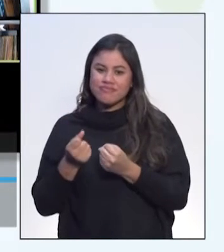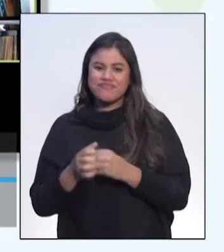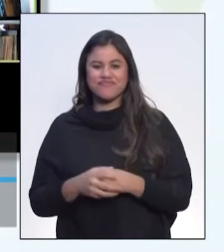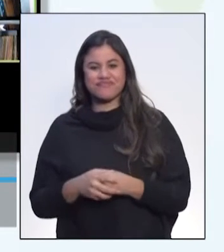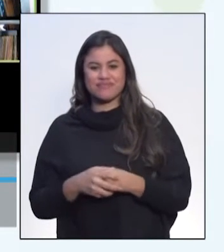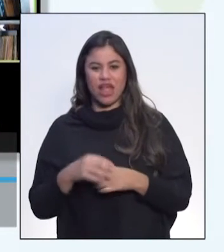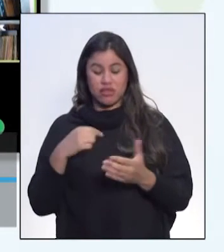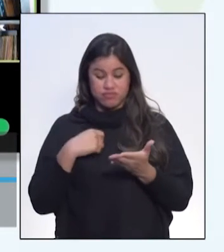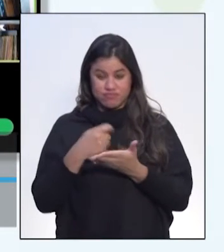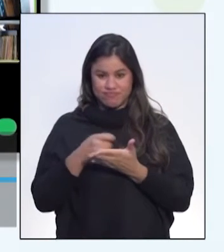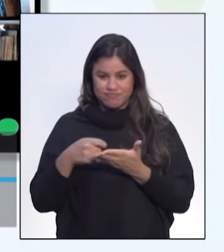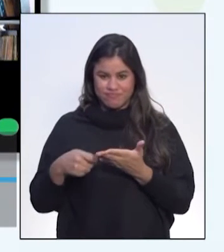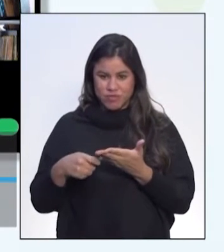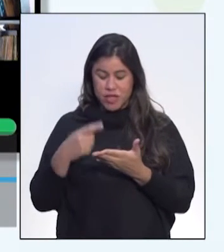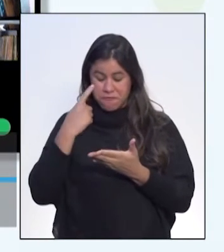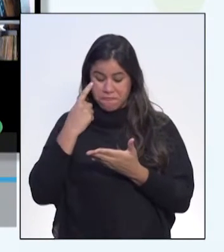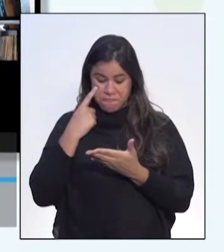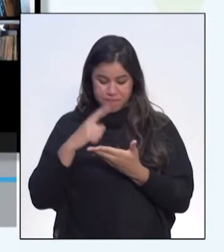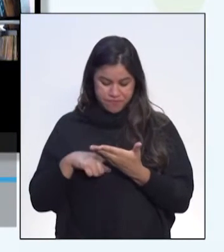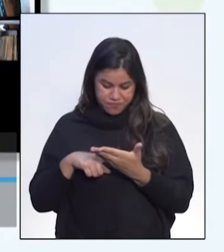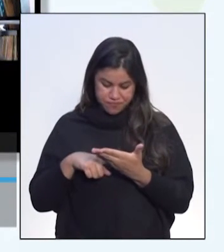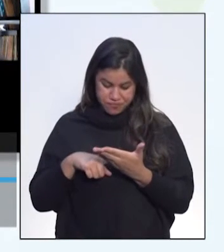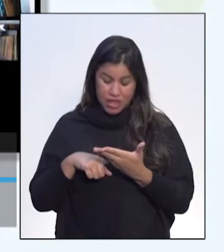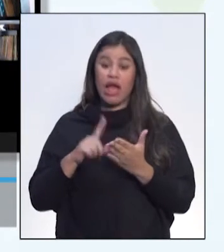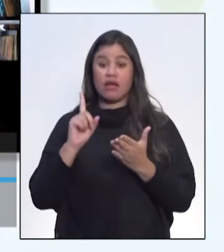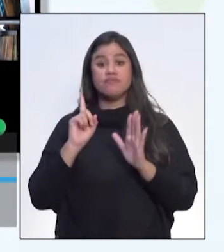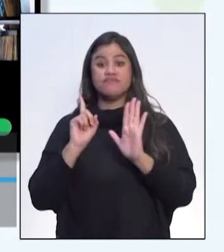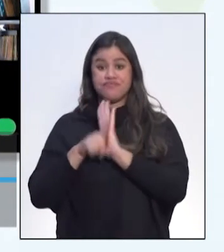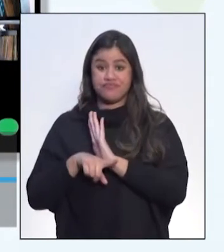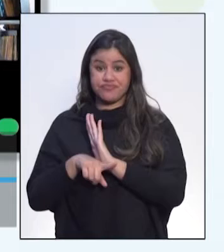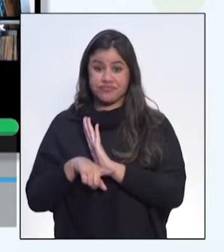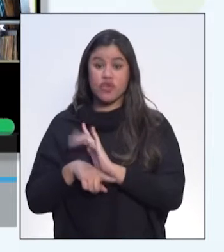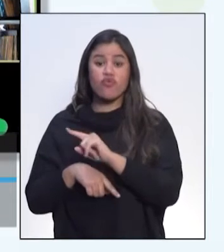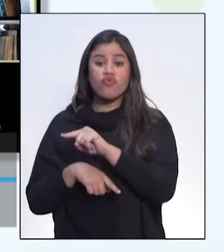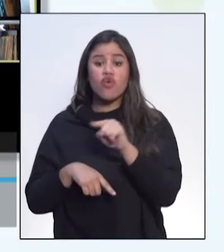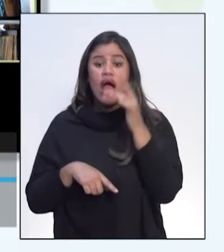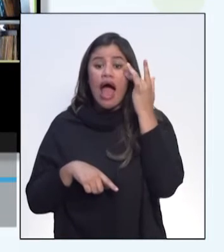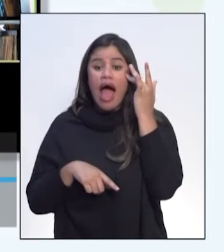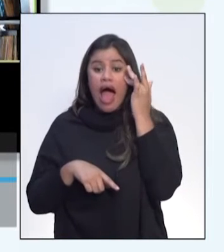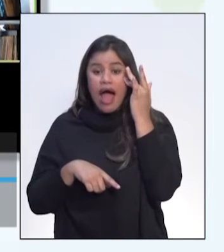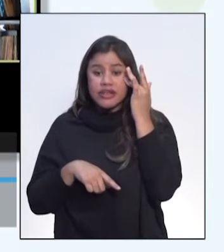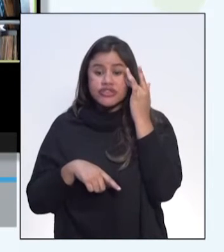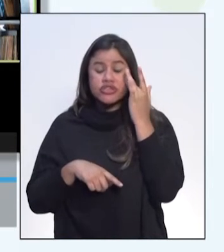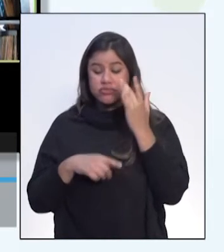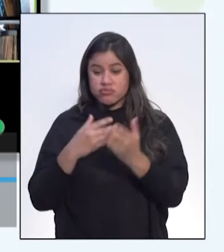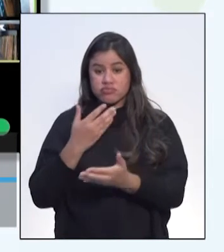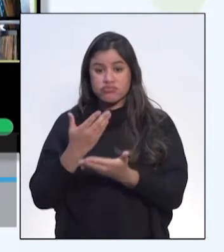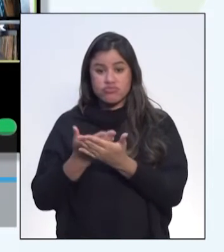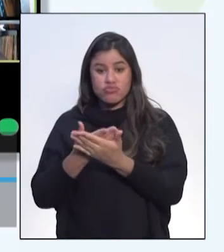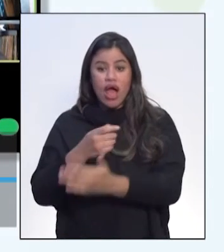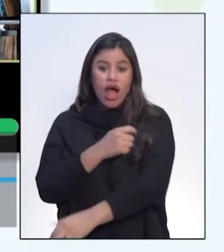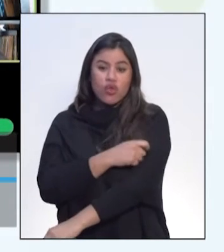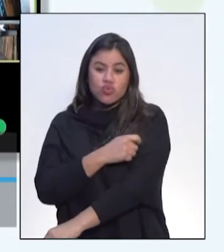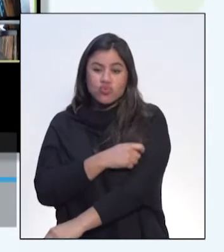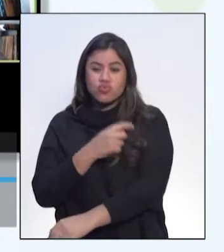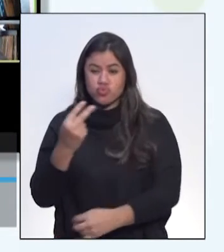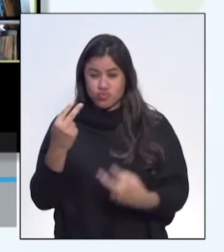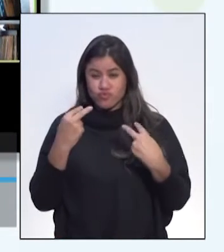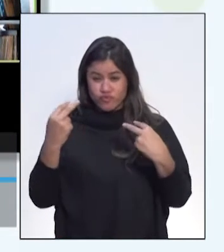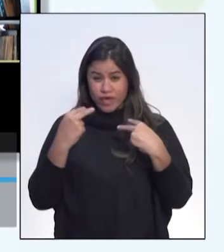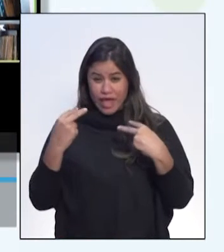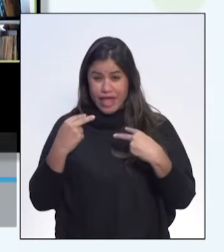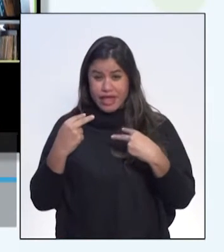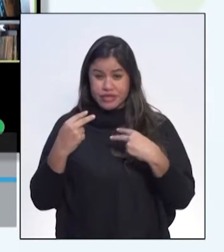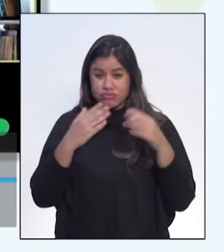perguntas anotadas. E como que você acha que os estudantes que estão nos assistindo, eles podem fazer